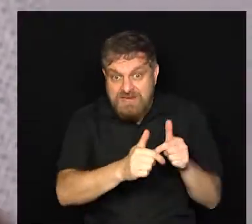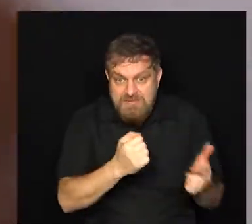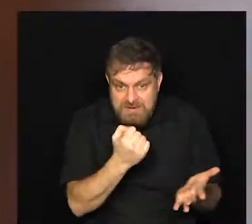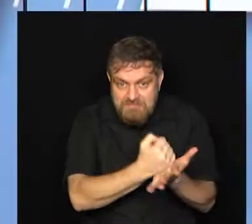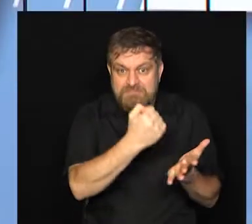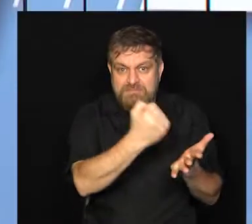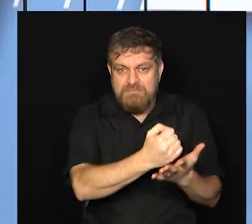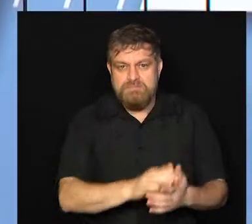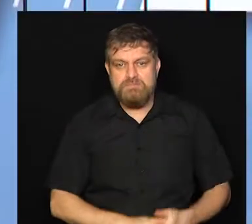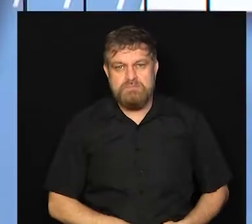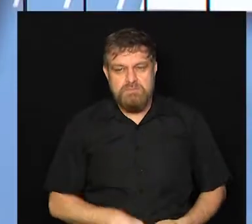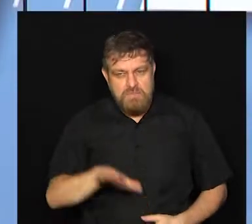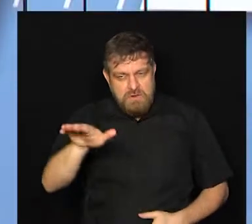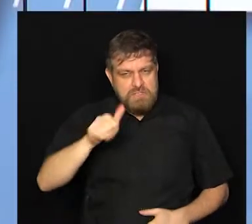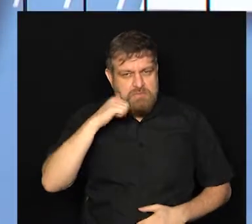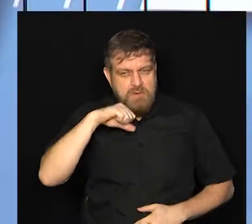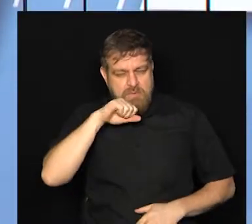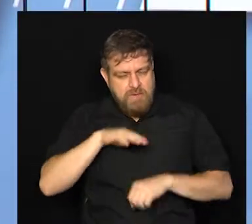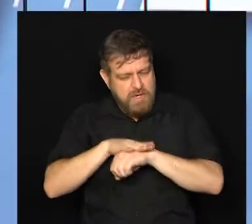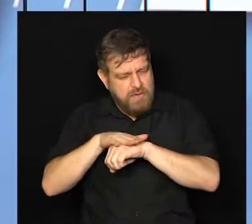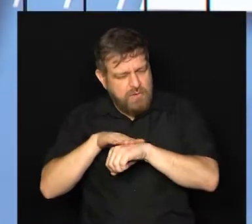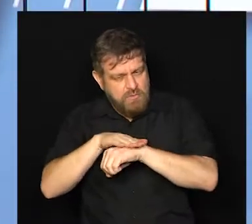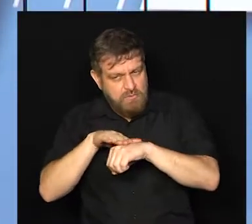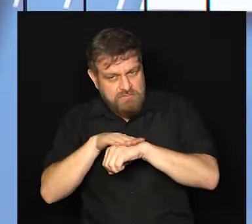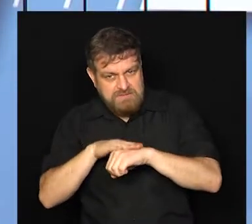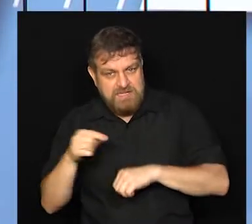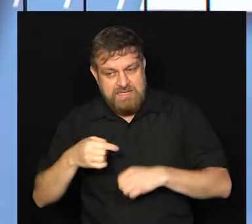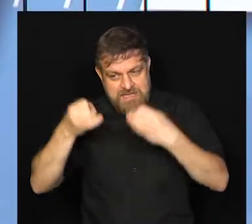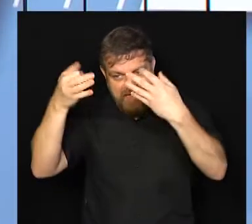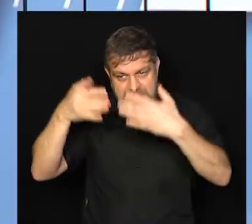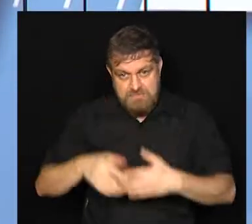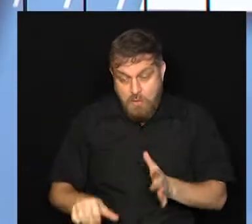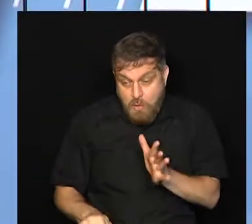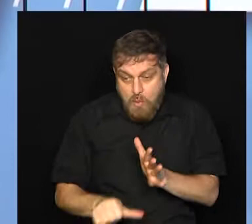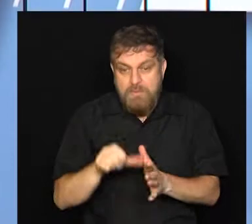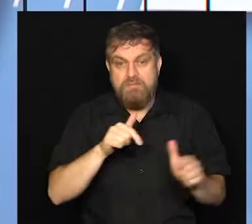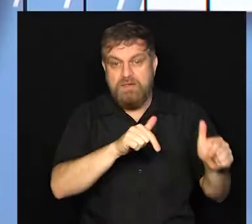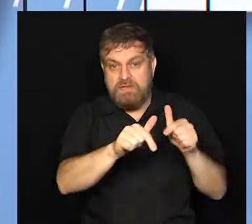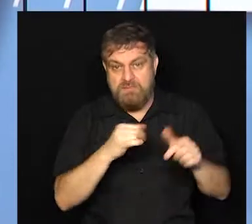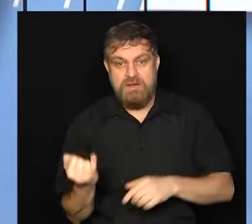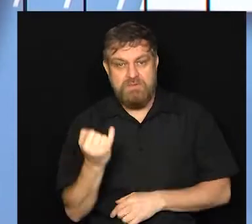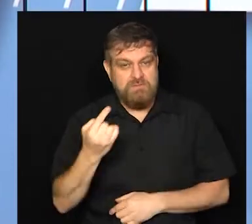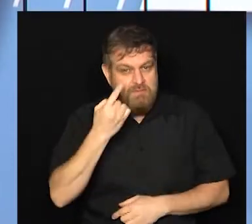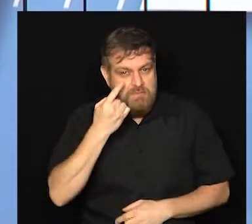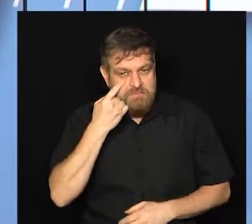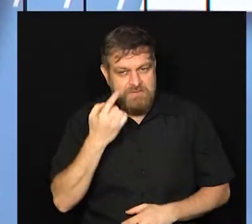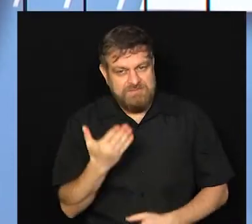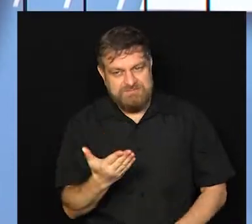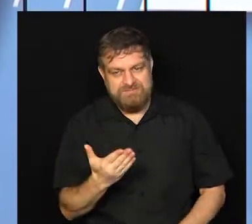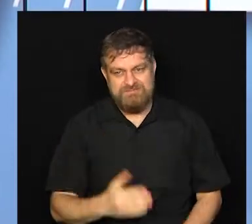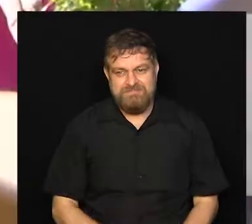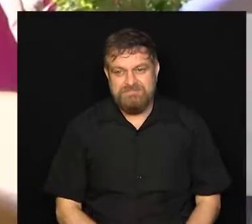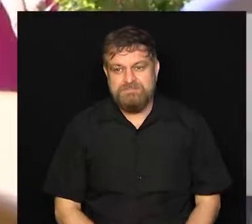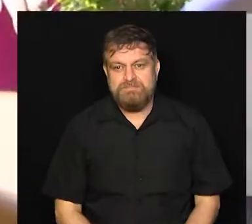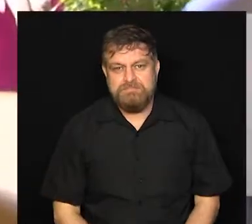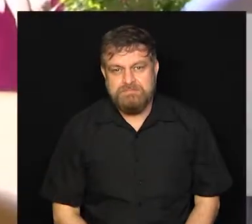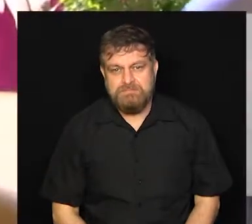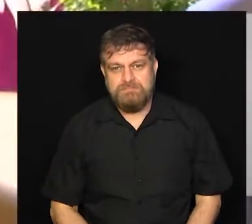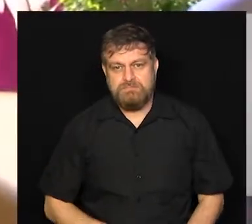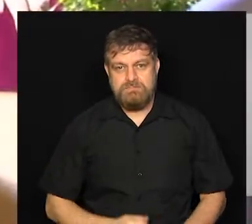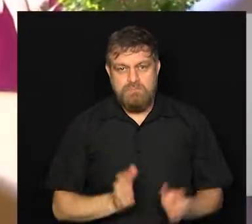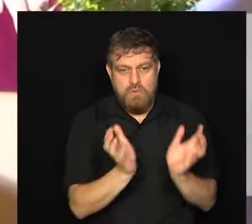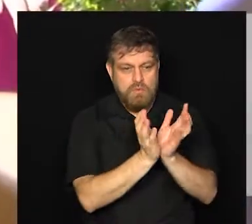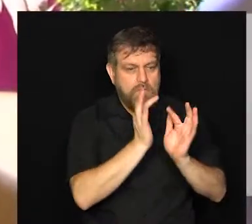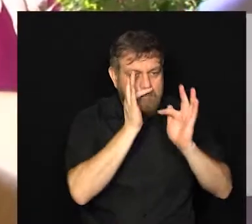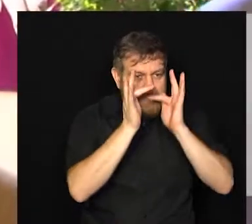eu conversei com uma mãe e ela falou dessa questão da importância do primeiro emprego. Vamos ouvir o depoimento dela. Roda aí. Primavera é